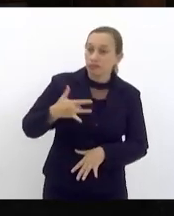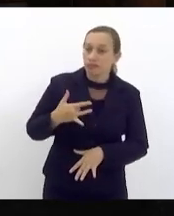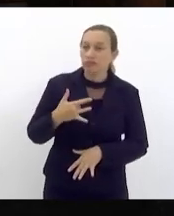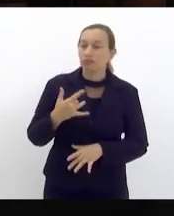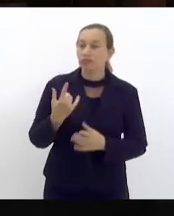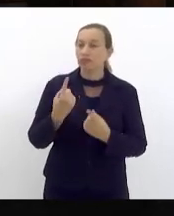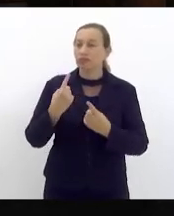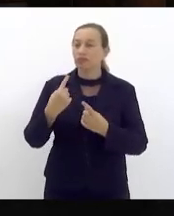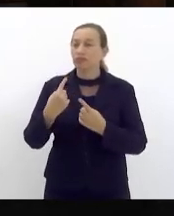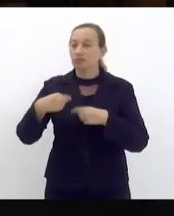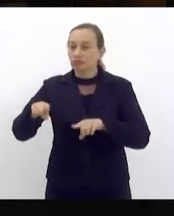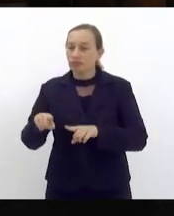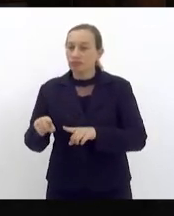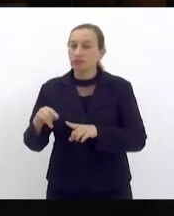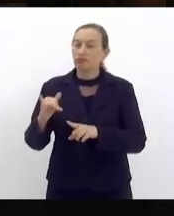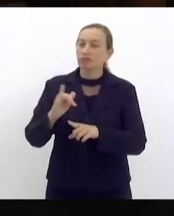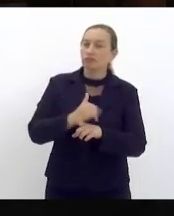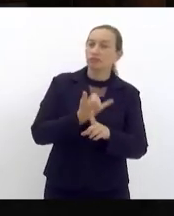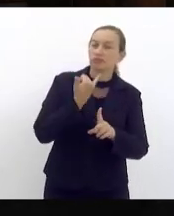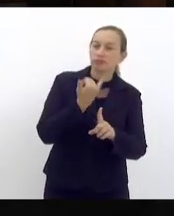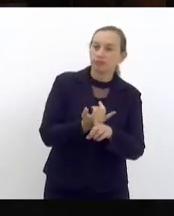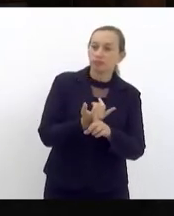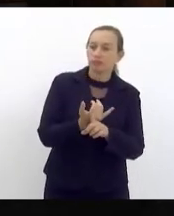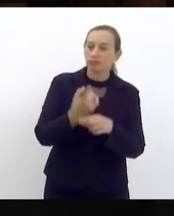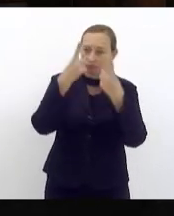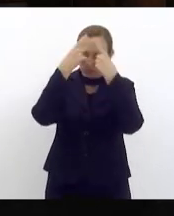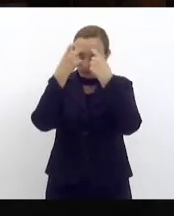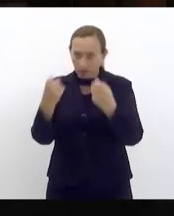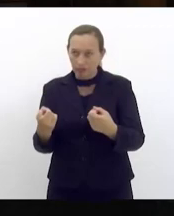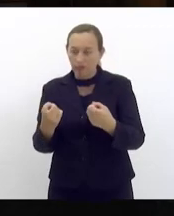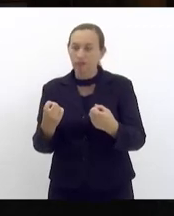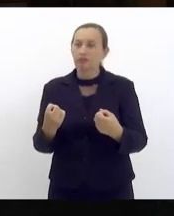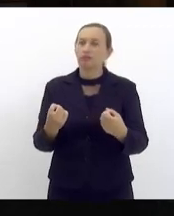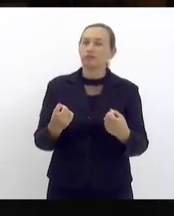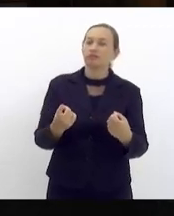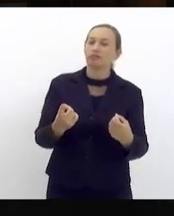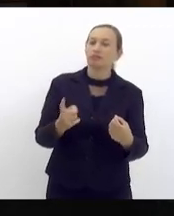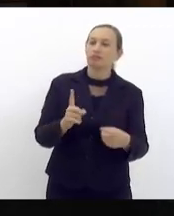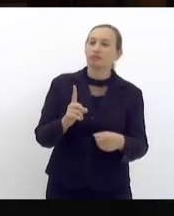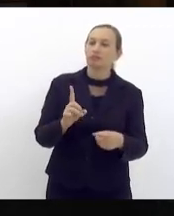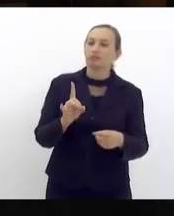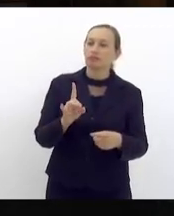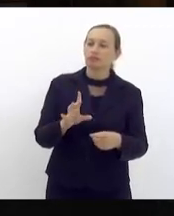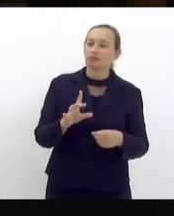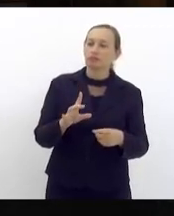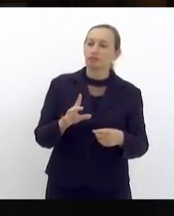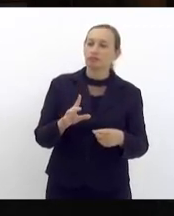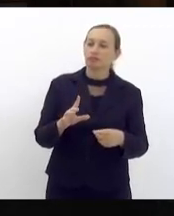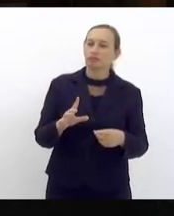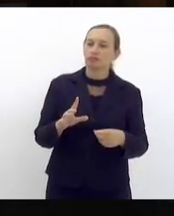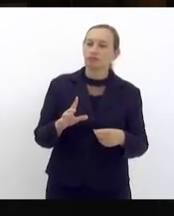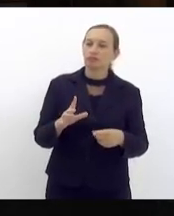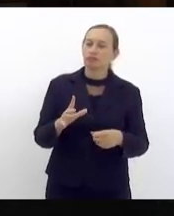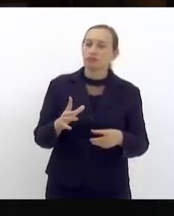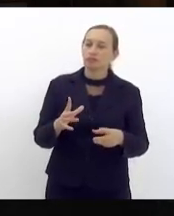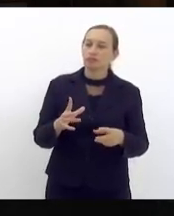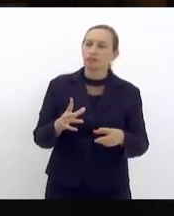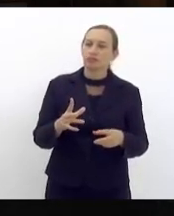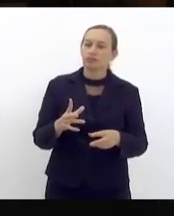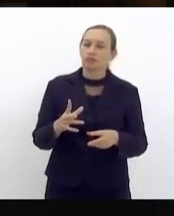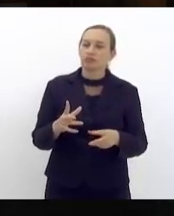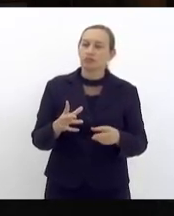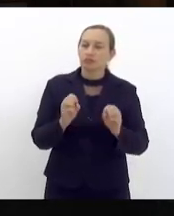bullying que combate violência e não apenas engessando nossos alunos Mas a partir da observação